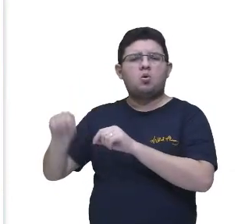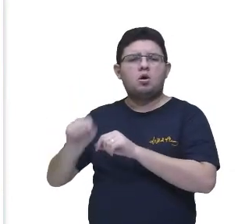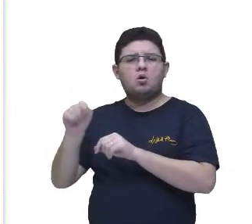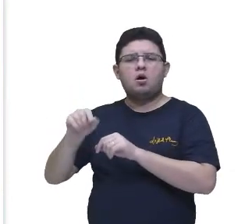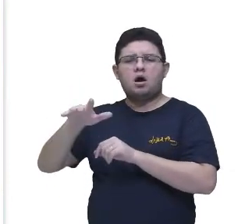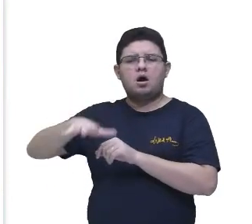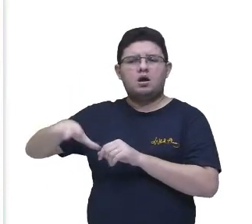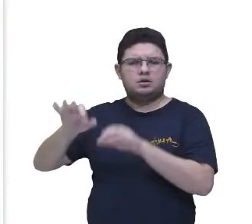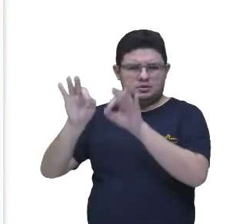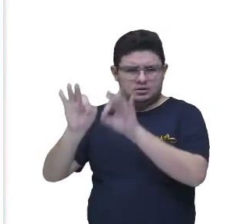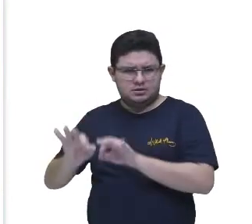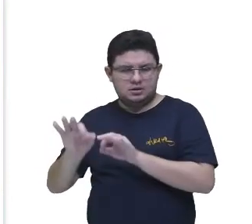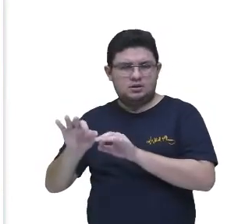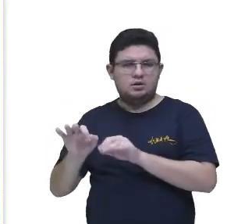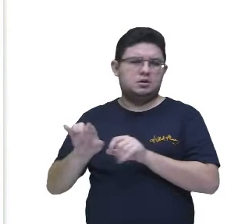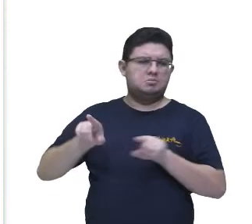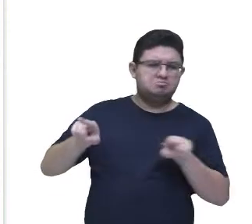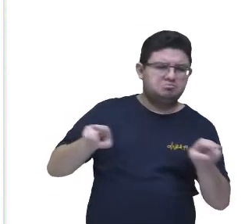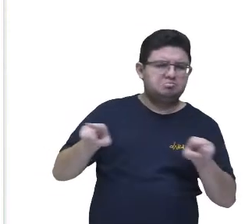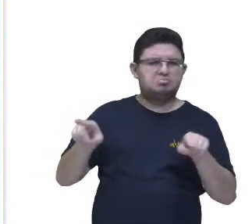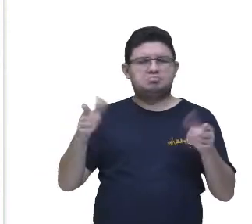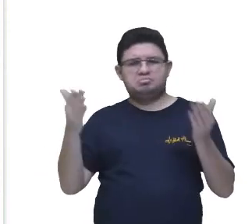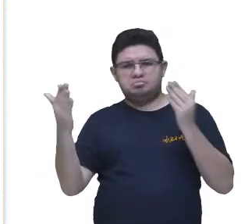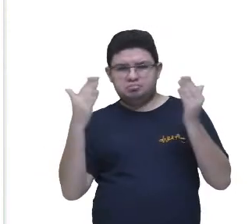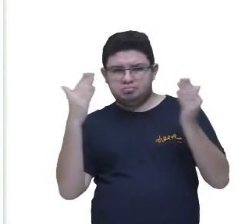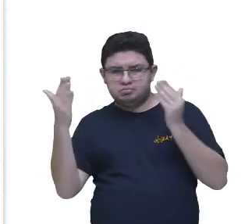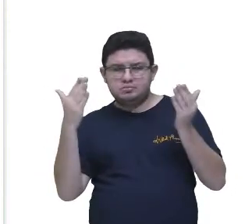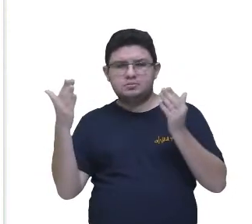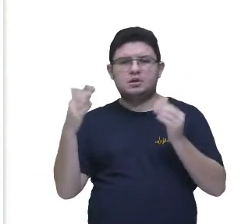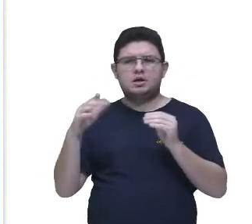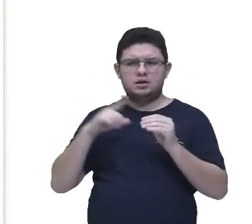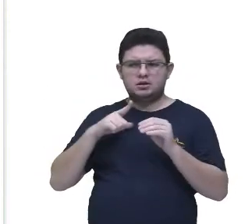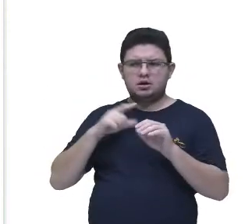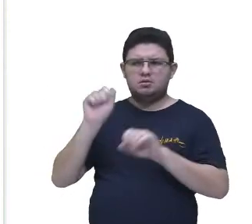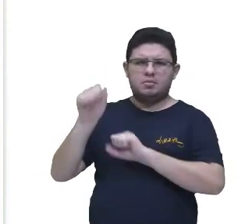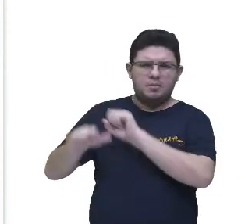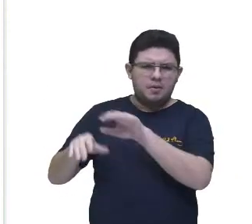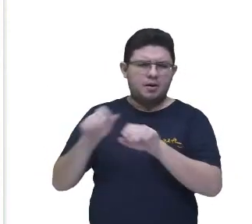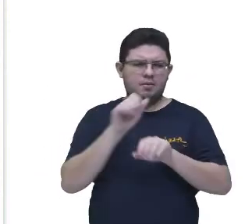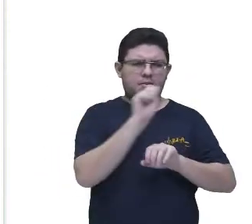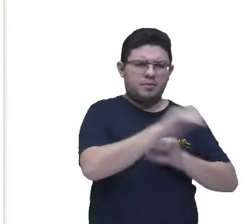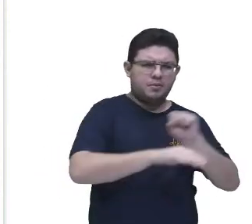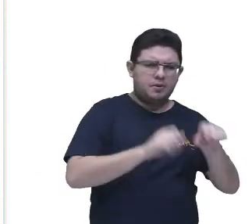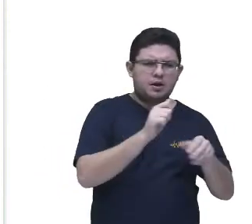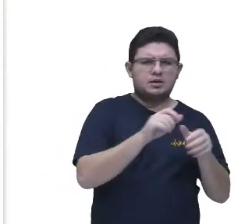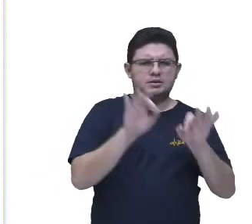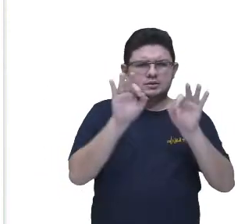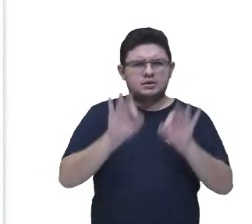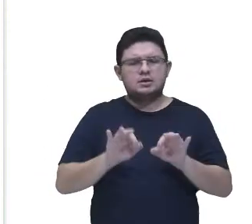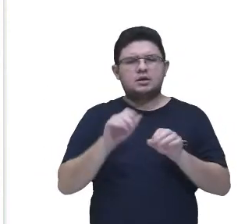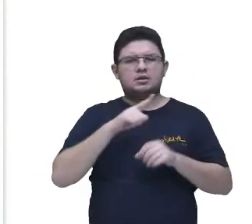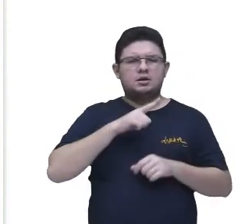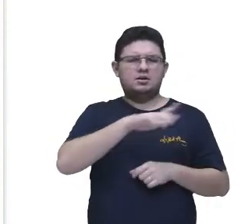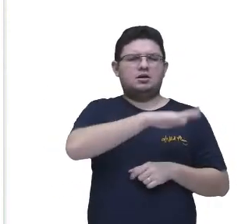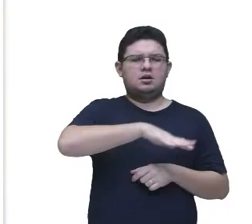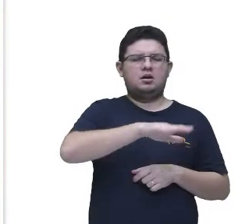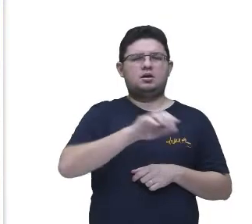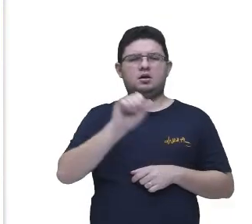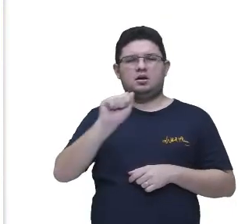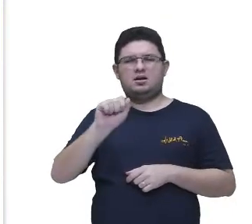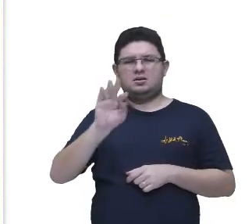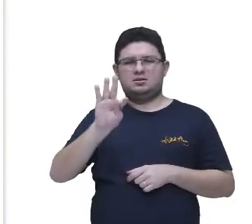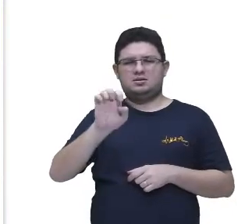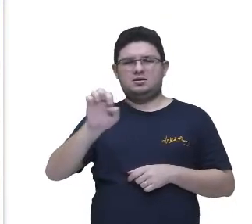Então, aquela cidade está coletando aquele lixo e também despejando no lugar correto, num aterro sanitário todo trabalhado para ter